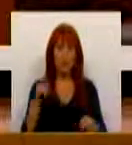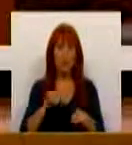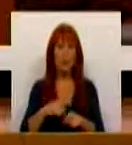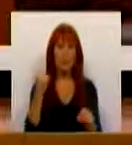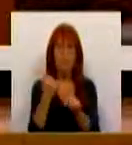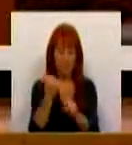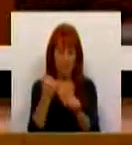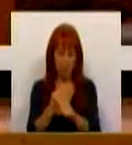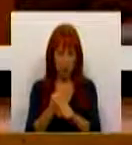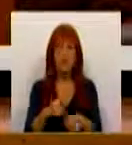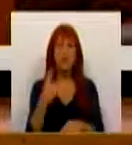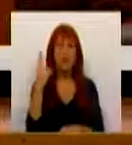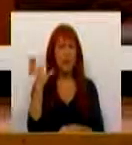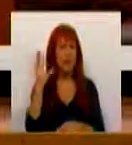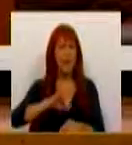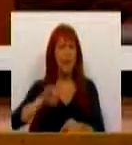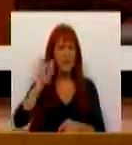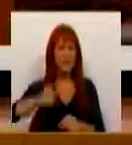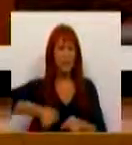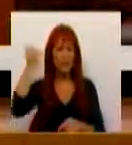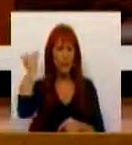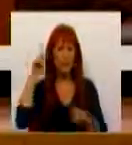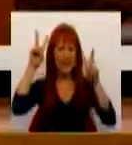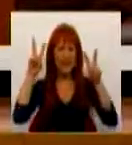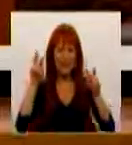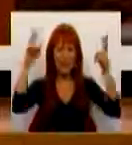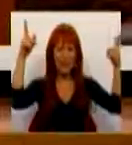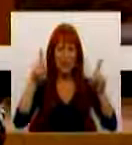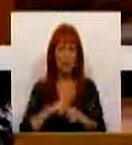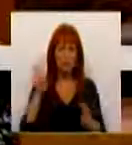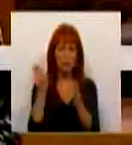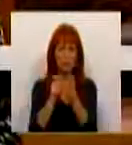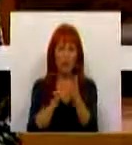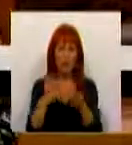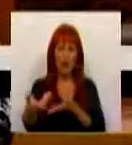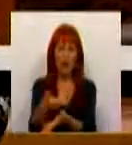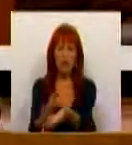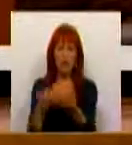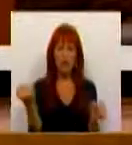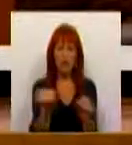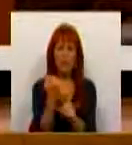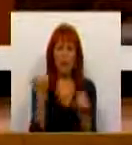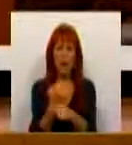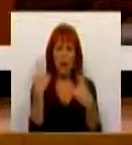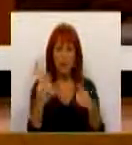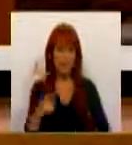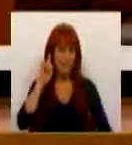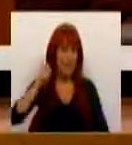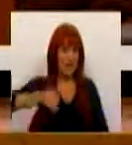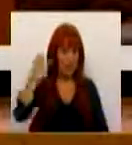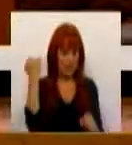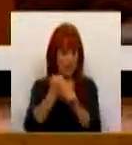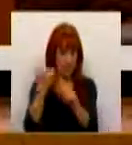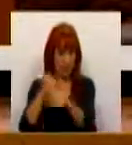de trabalho é um dos mais importantes temas da agenda das relações de trabalho, sobretudo